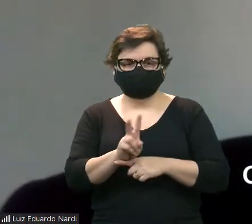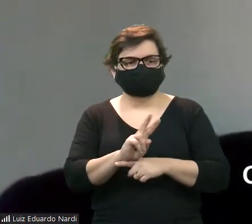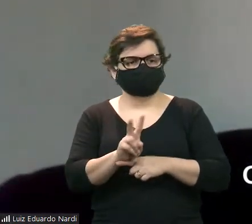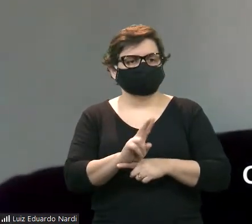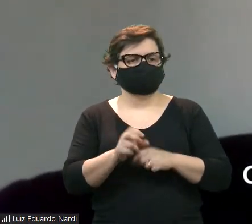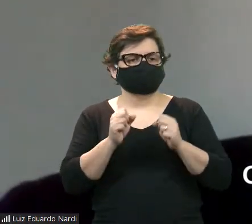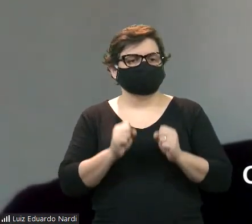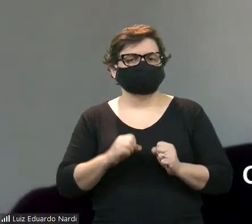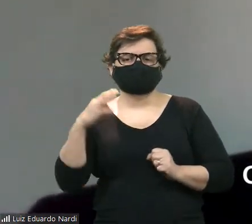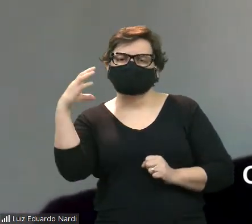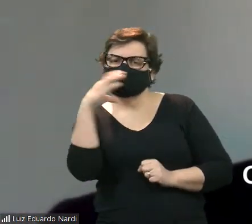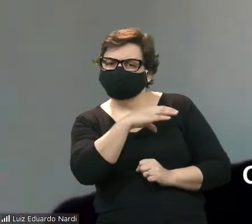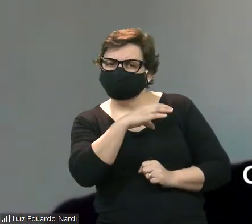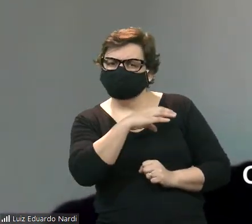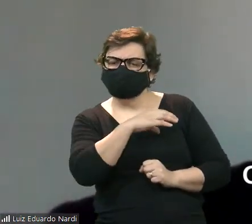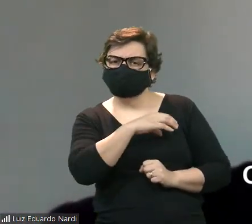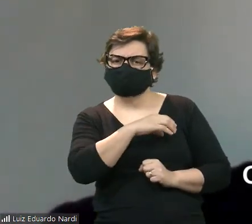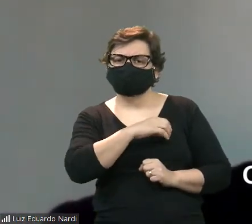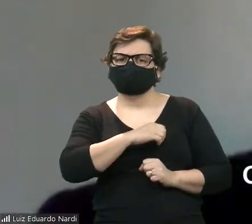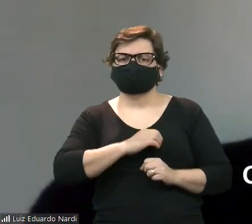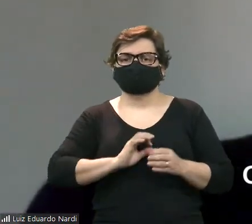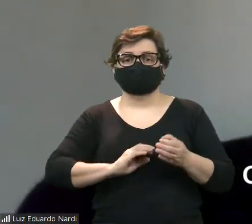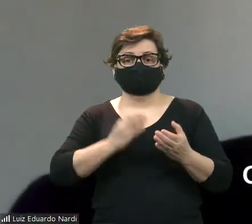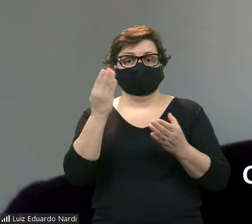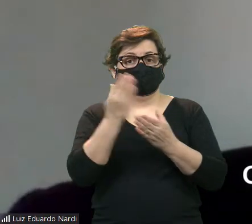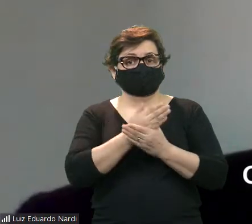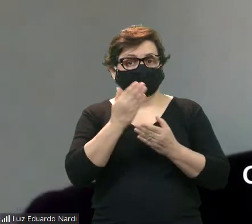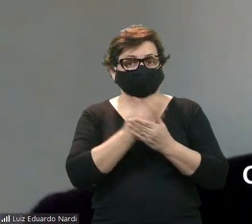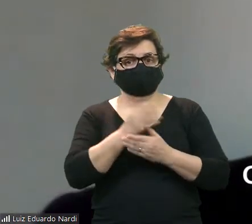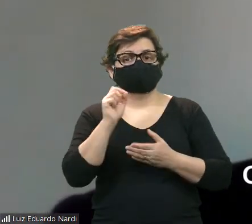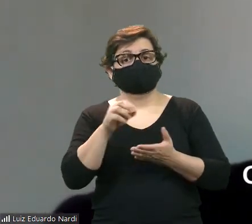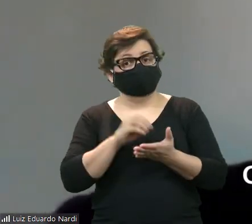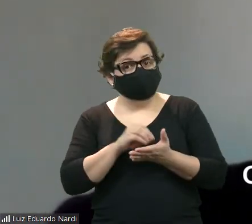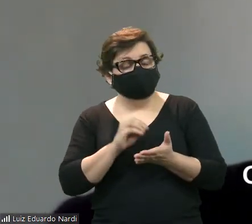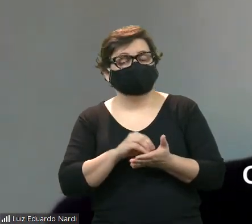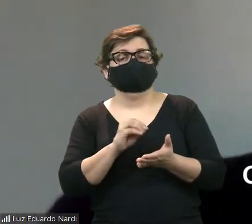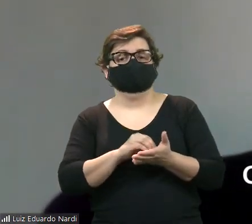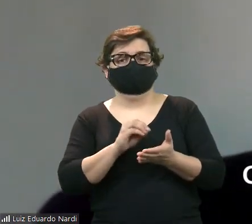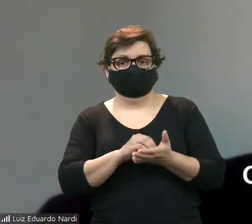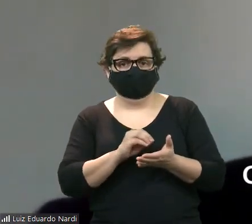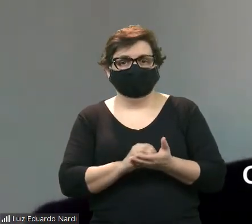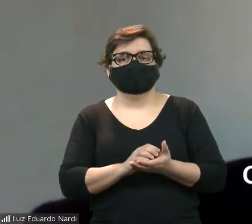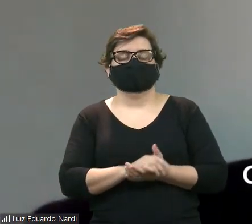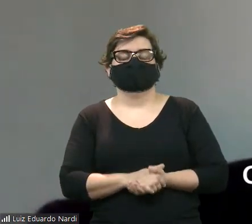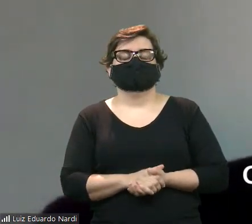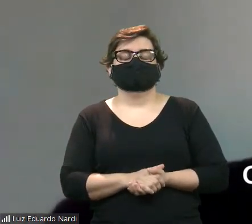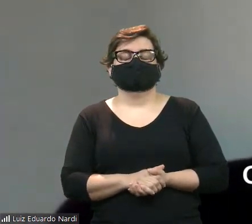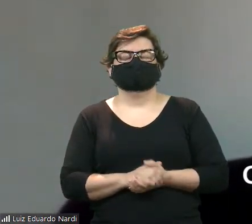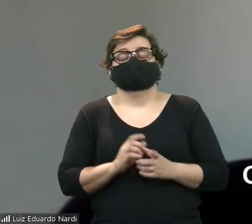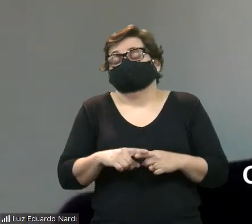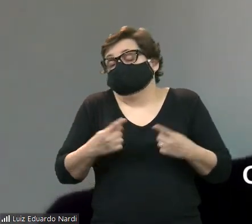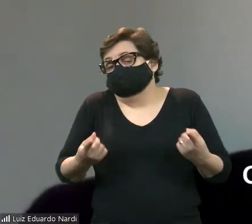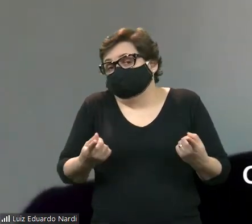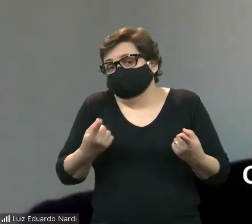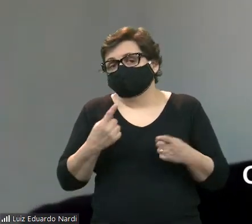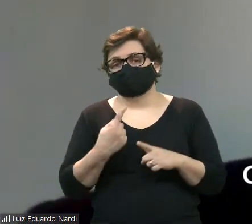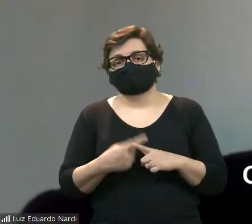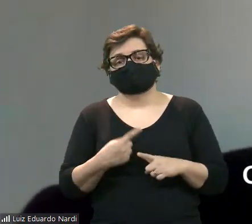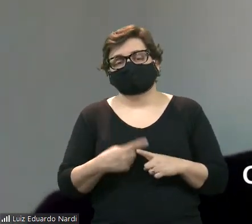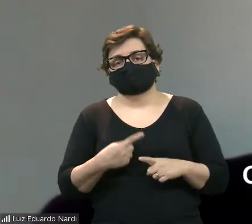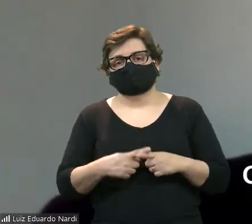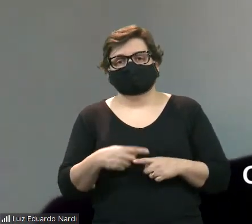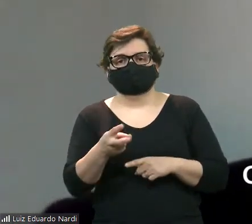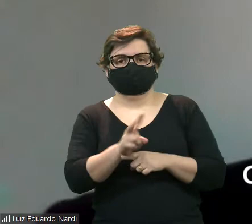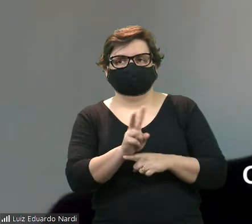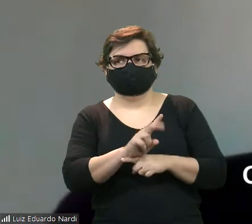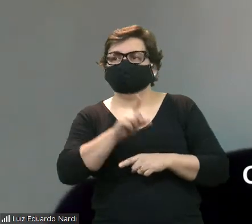dar agilidade aos processos, que é o que geralmente falta. Agora, a troco de que um fiscal